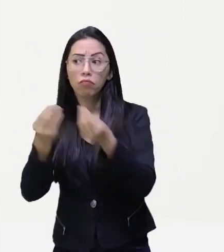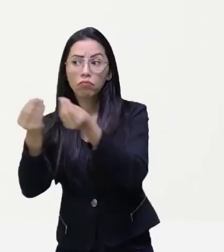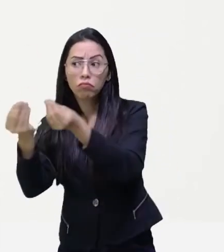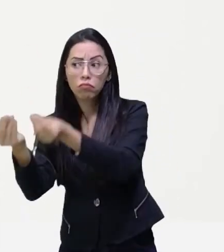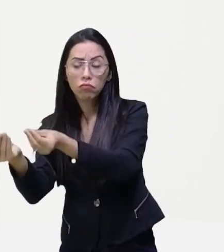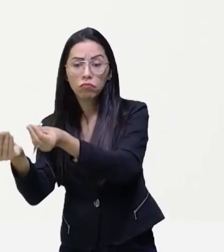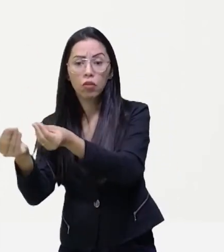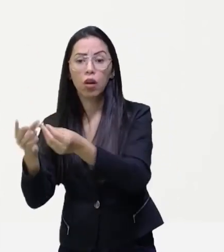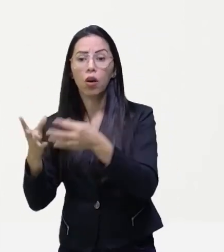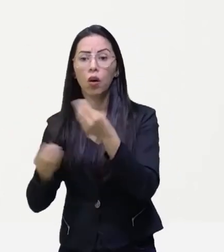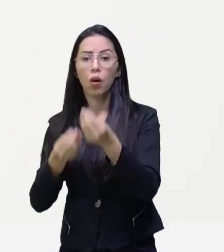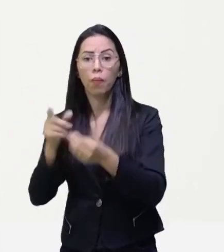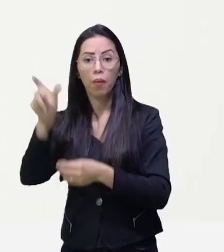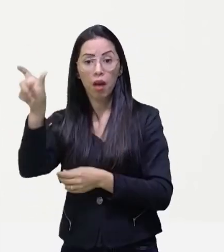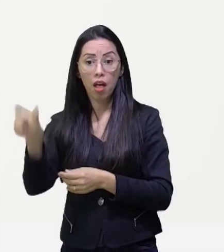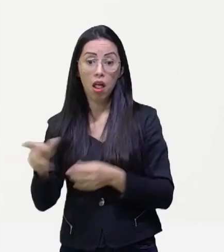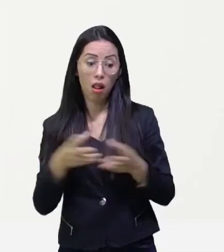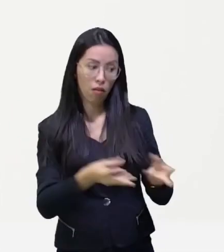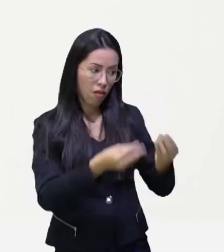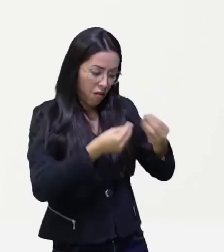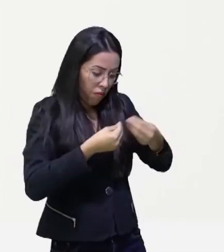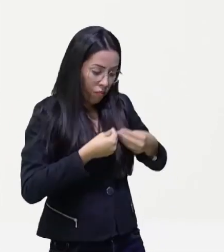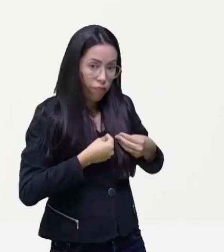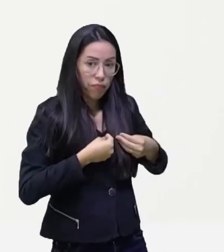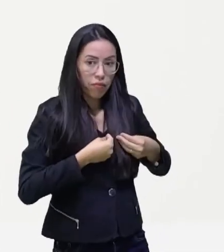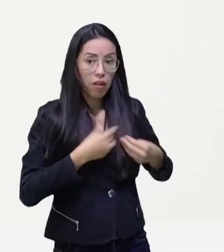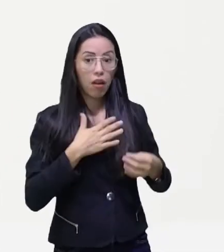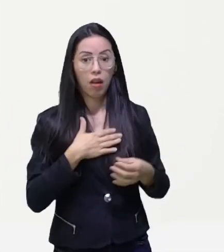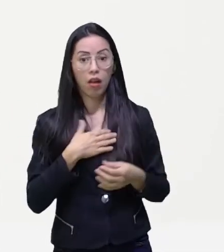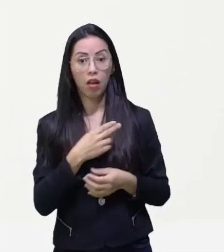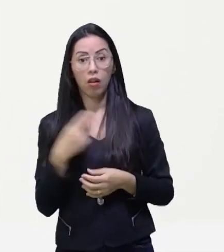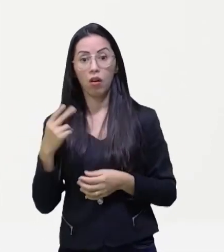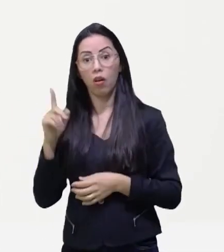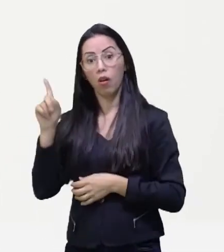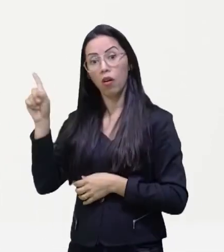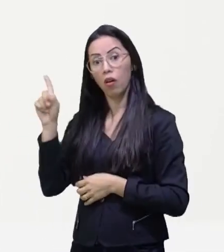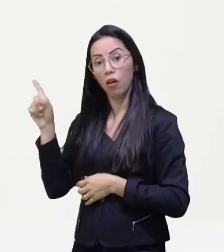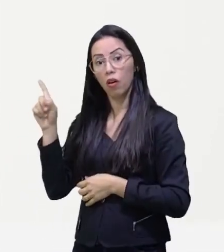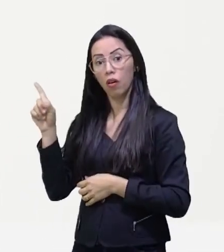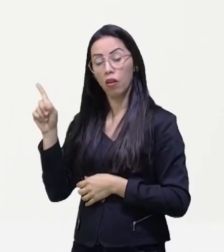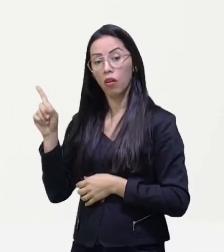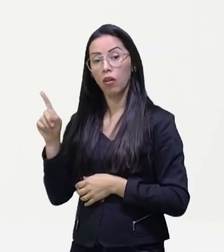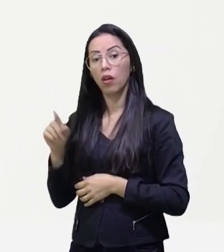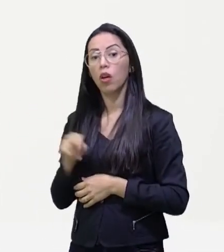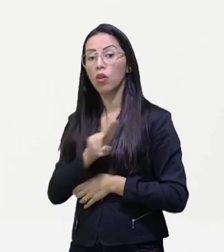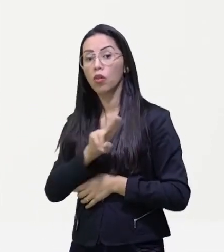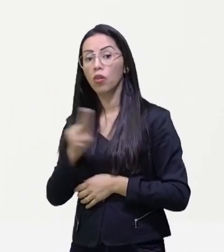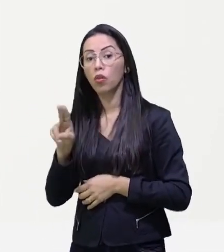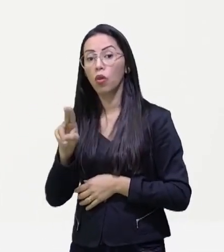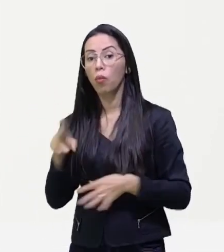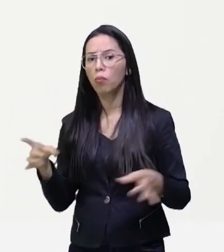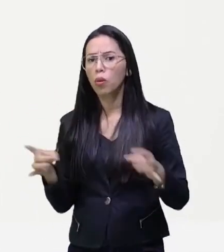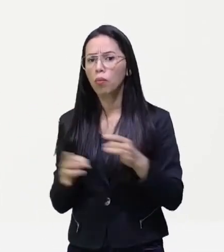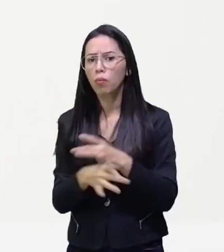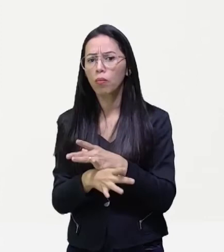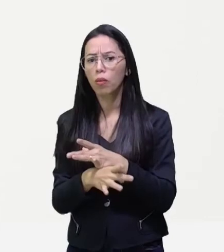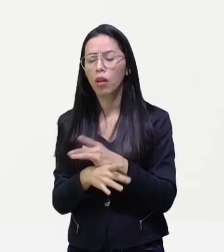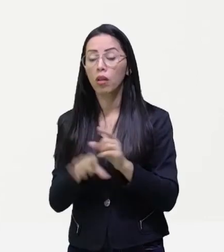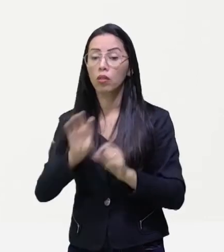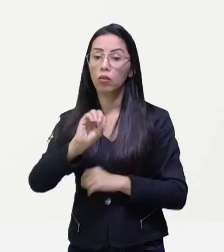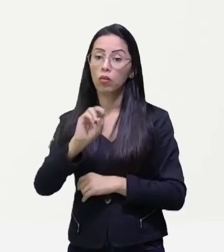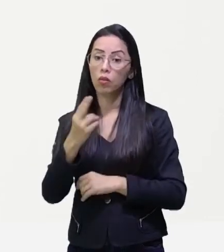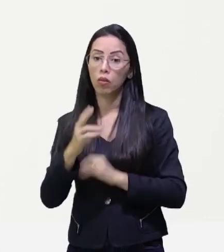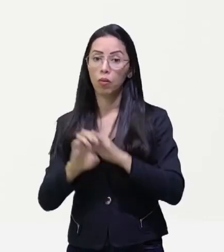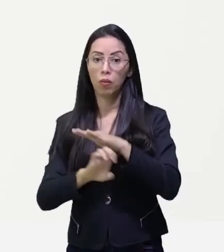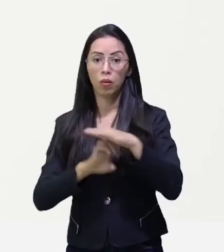as informações necessárias para isso. Nome completo da pessoa ou empresa a quem se